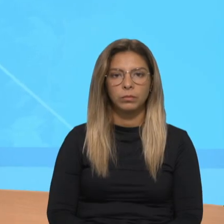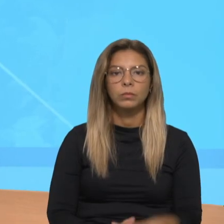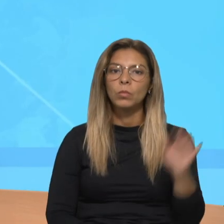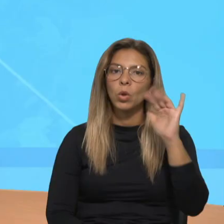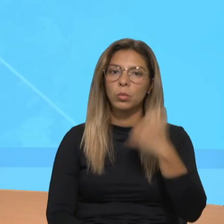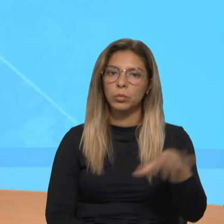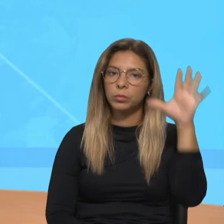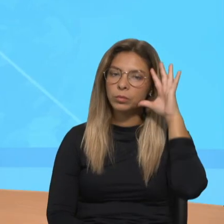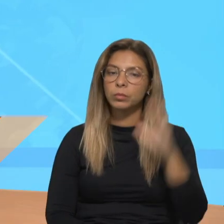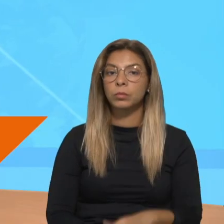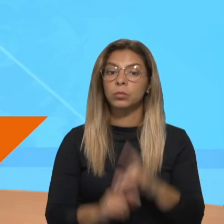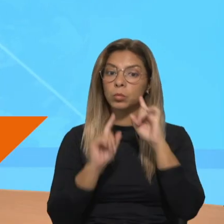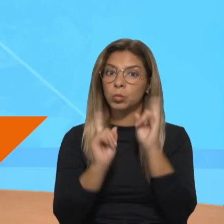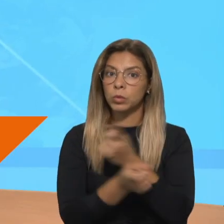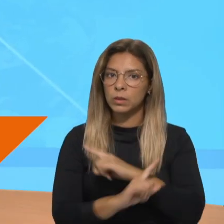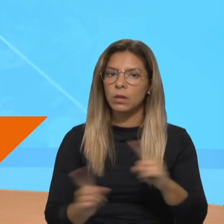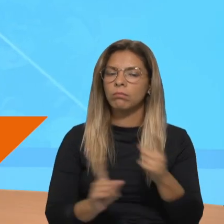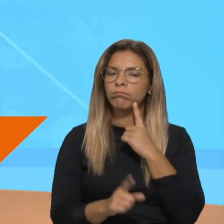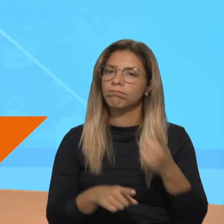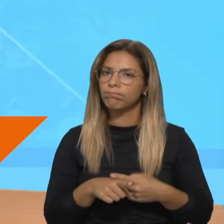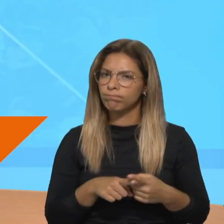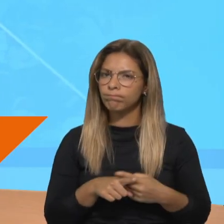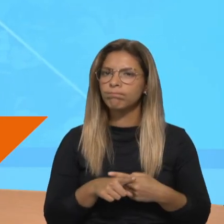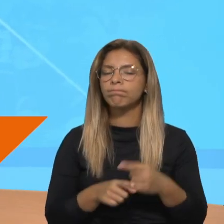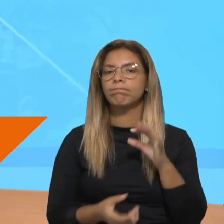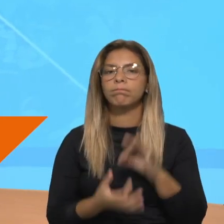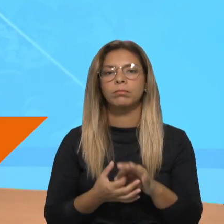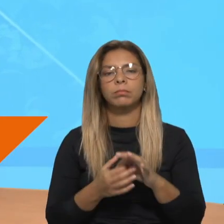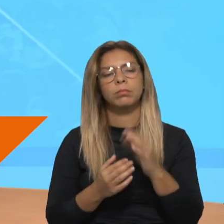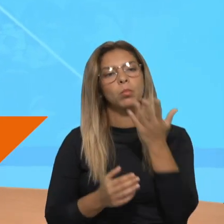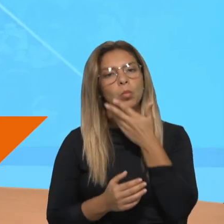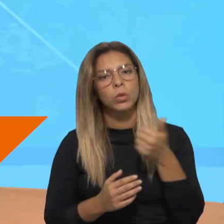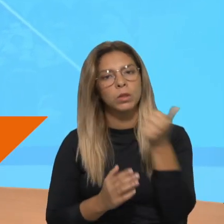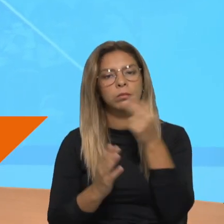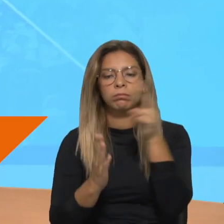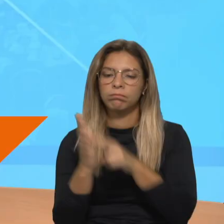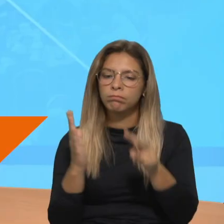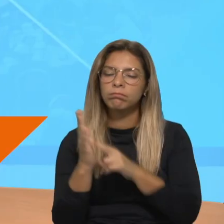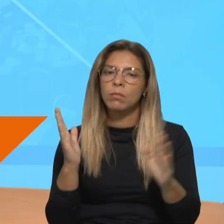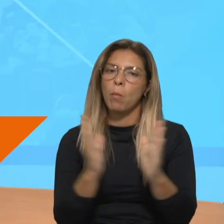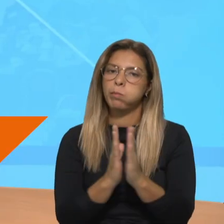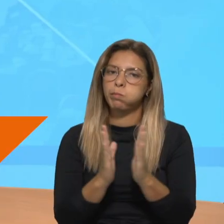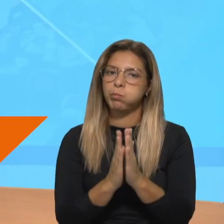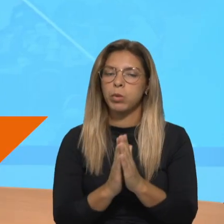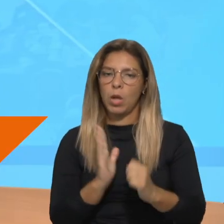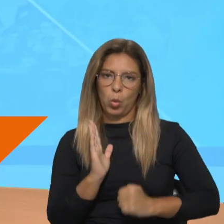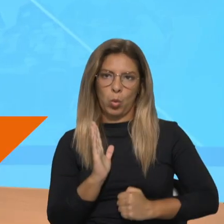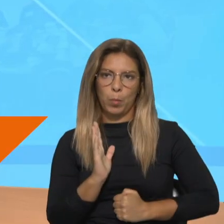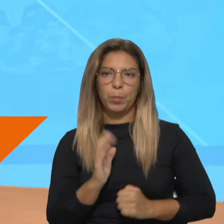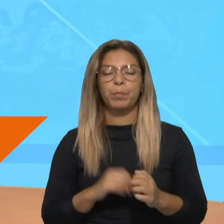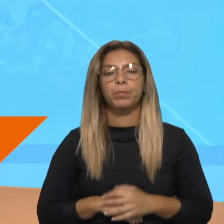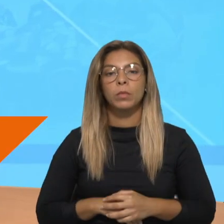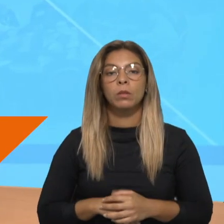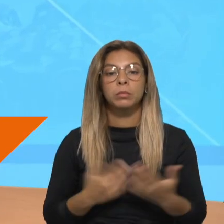muito boa tarde. A música é essencial para a beleza na liturgia, nas celebrações católicas. Razão para que o